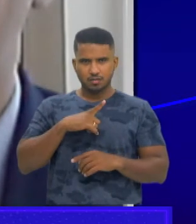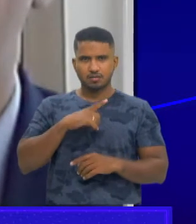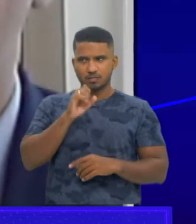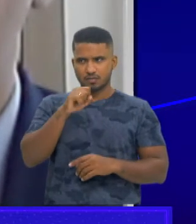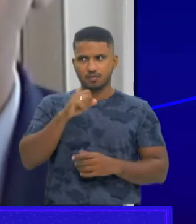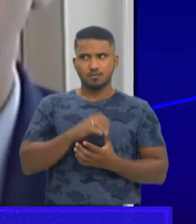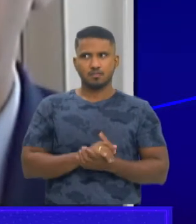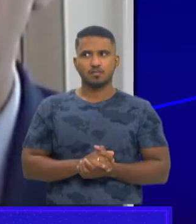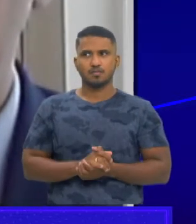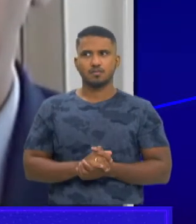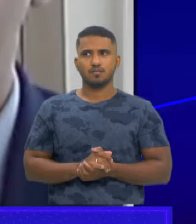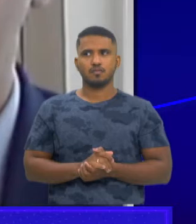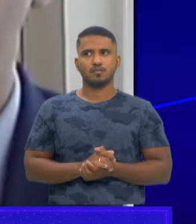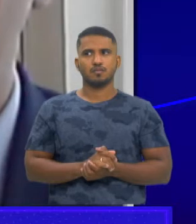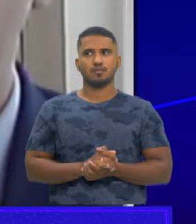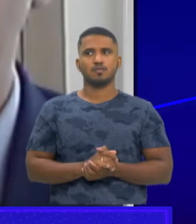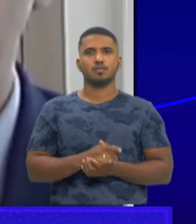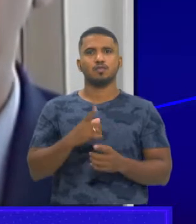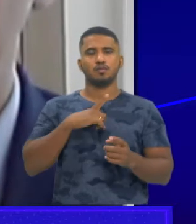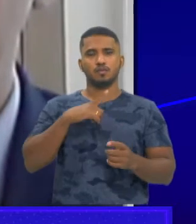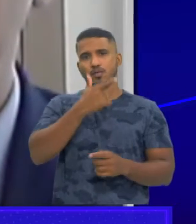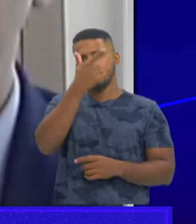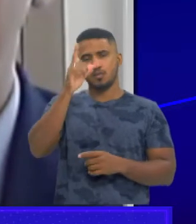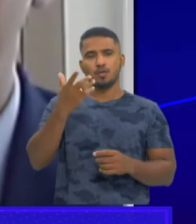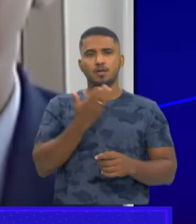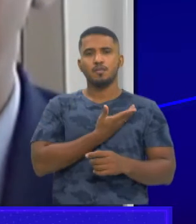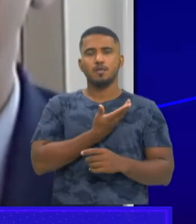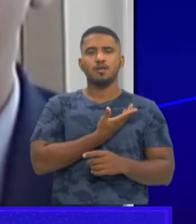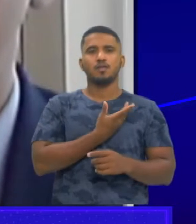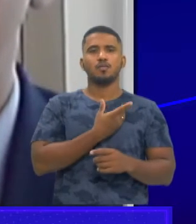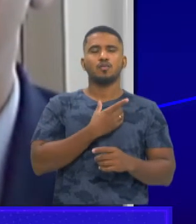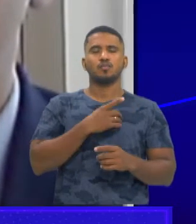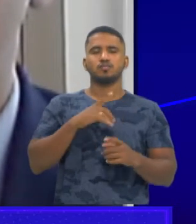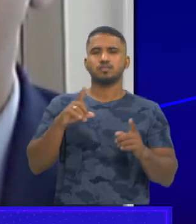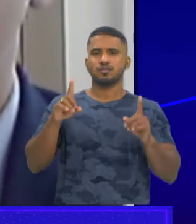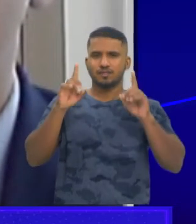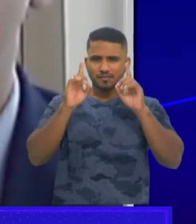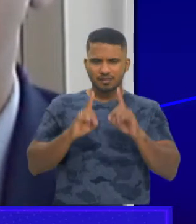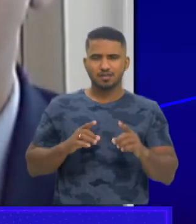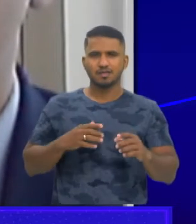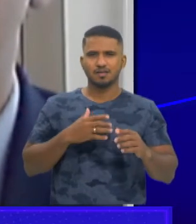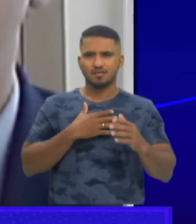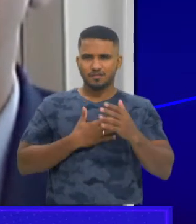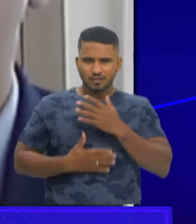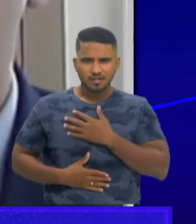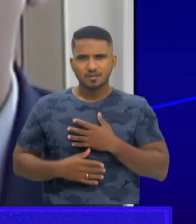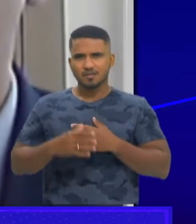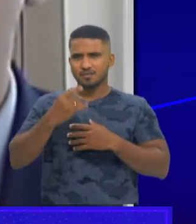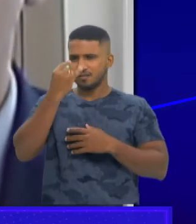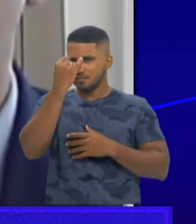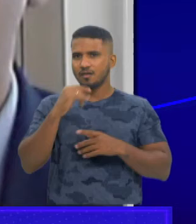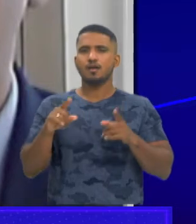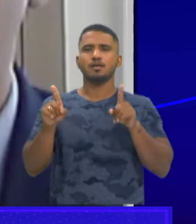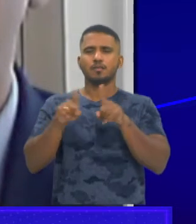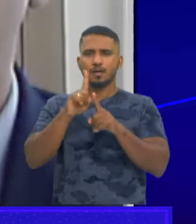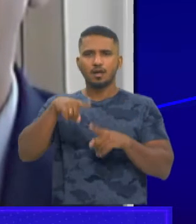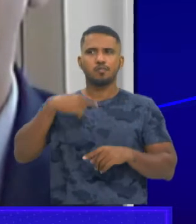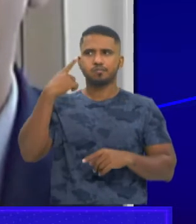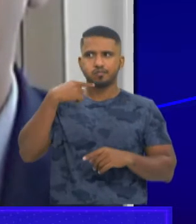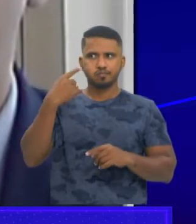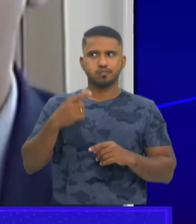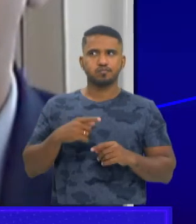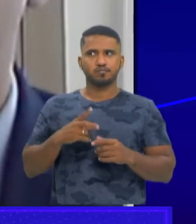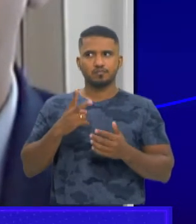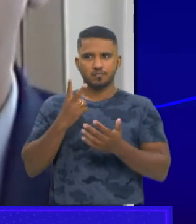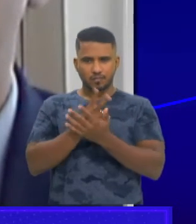deficiência, doutor? Sim. Isso. Nós temos outros companheiros, né, com deficiência visual, deficiência